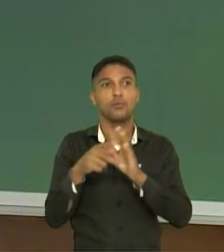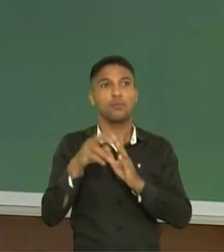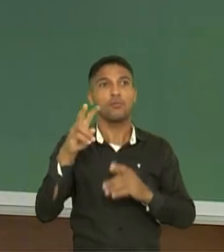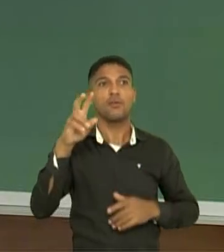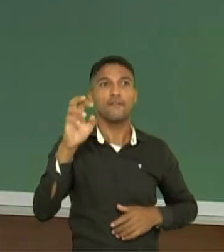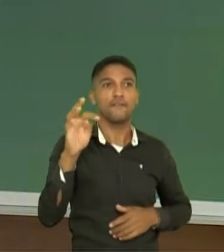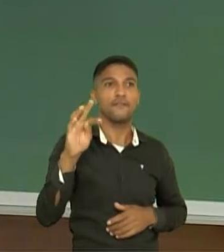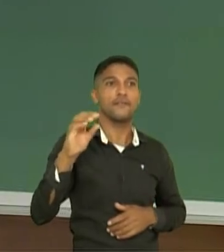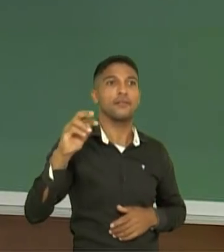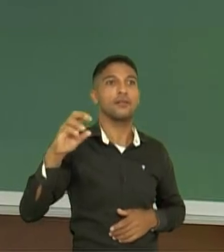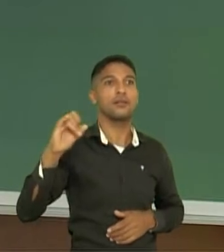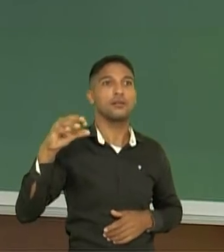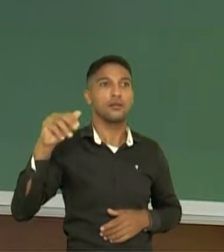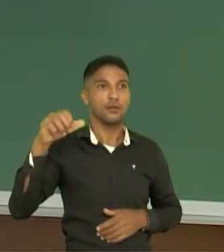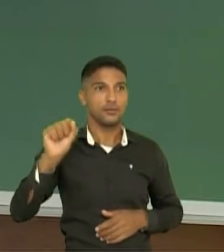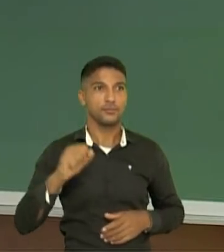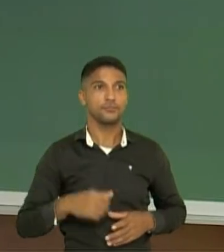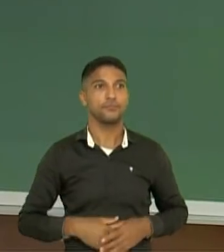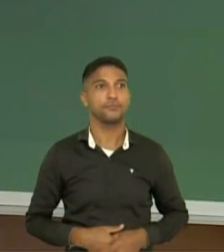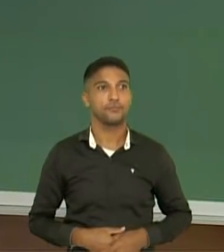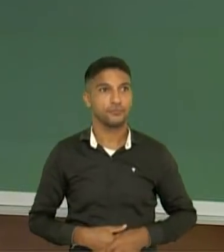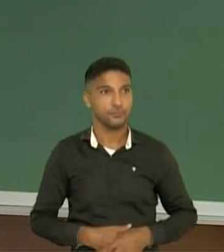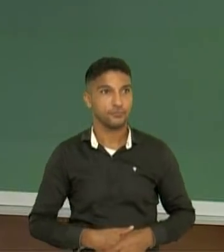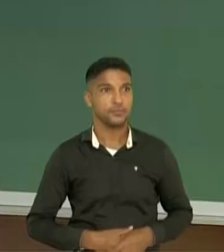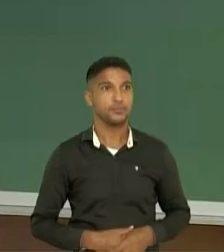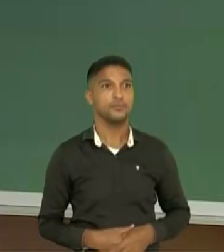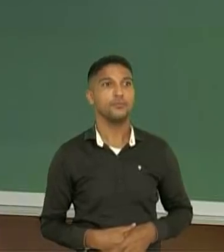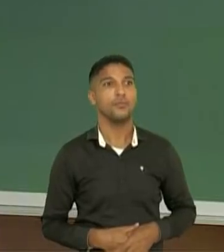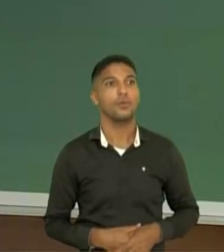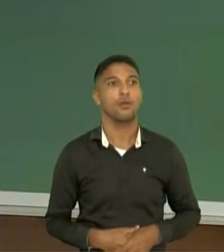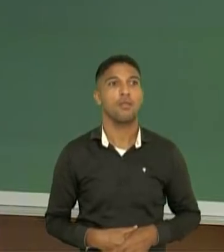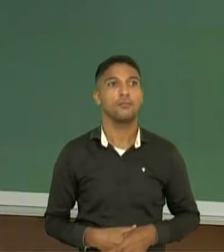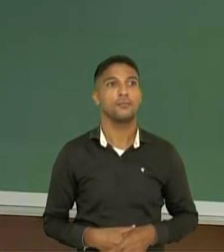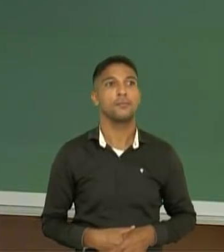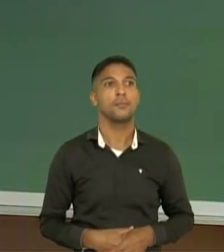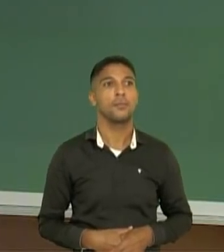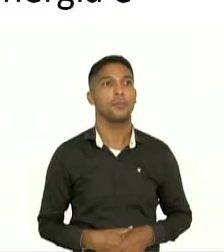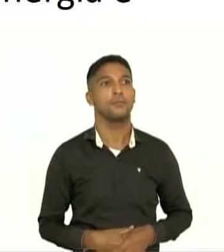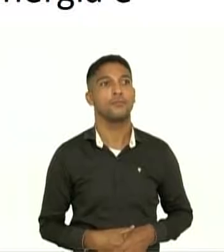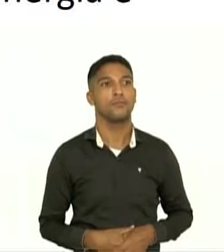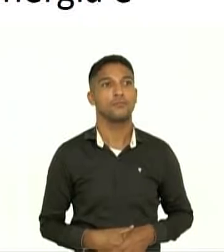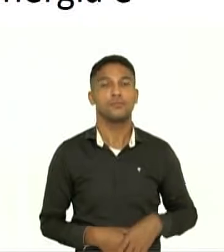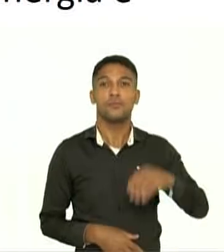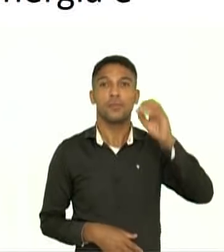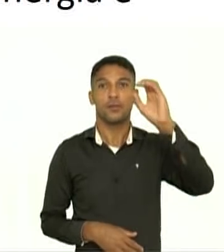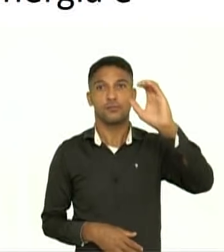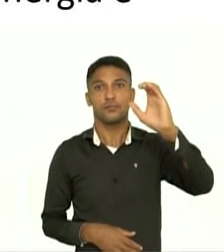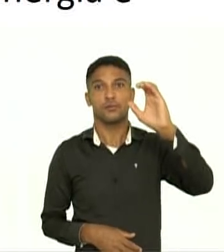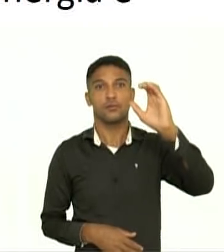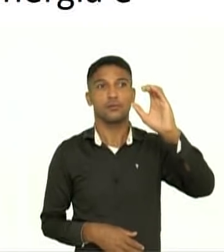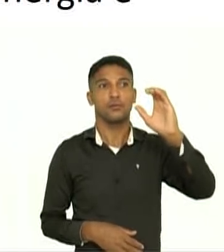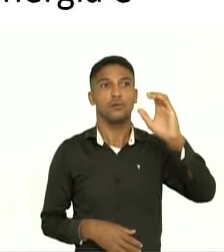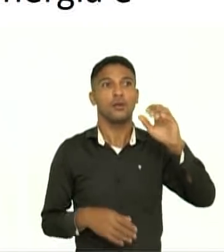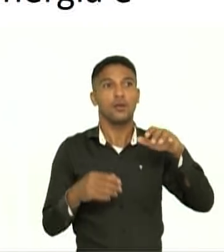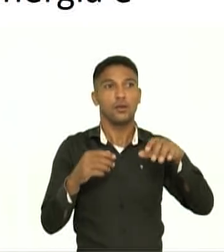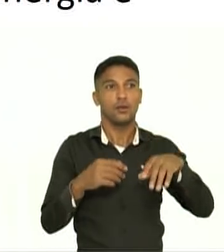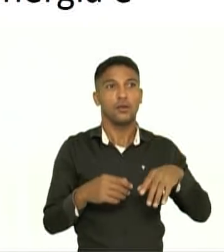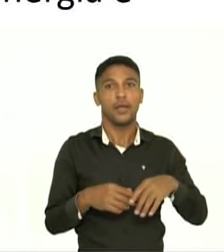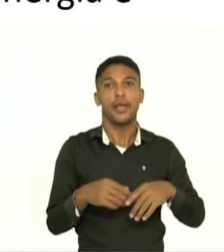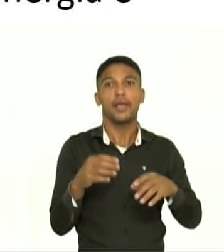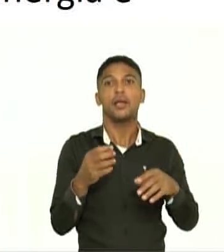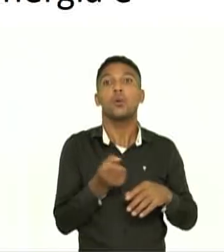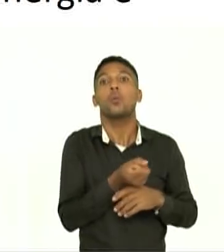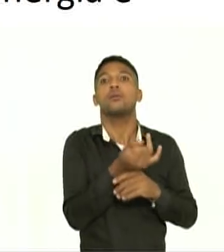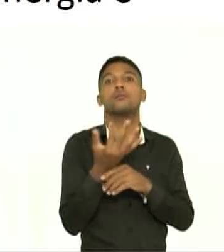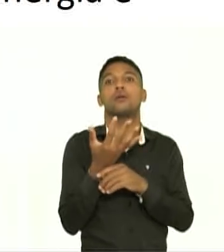vetoriais, certo? E a força, como a gente já conversou anteriormente. C. Quantidade de movimento é